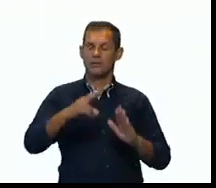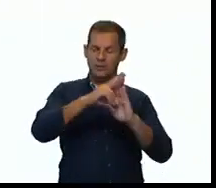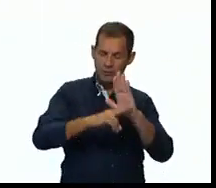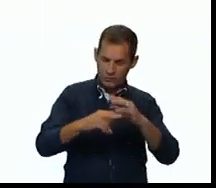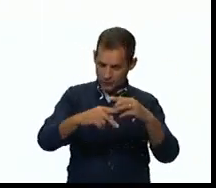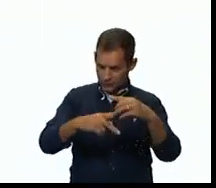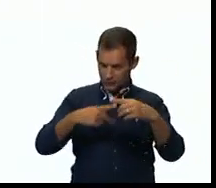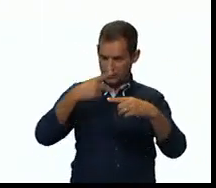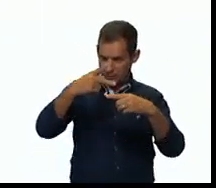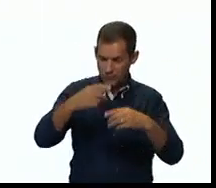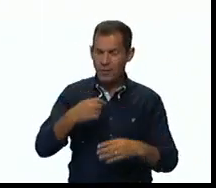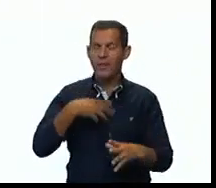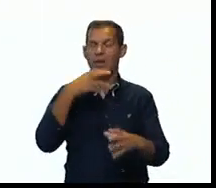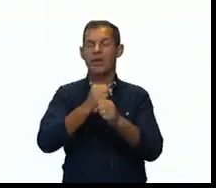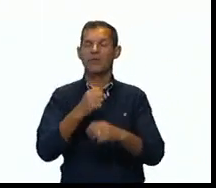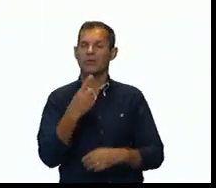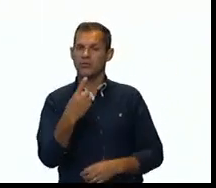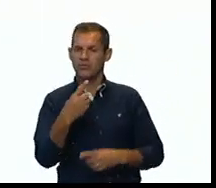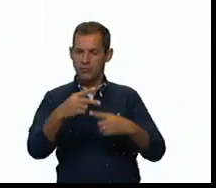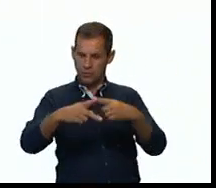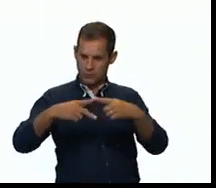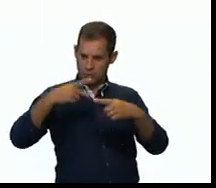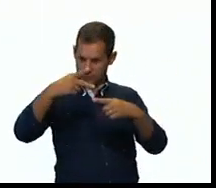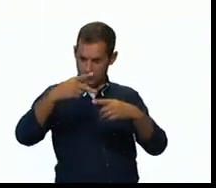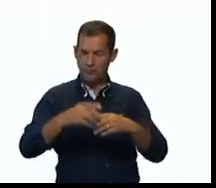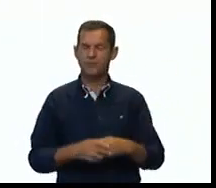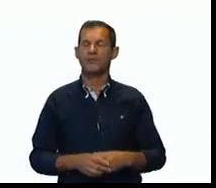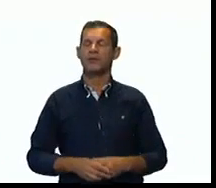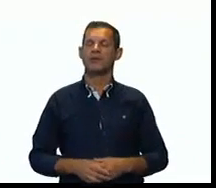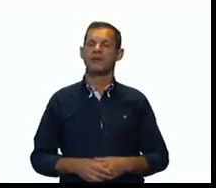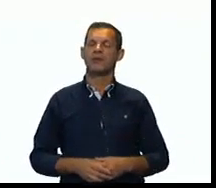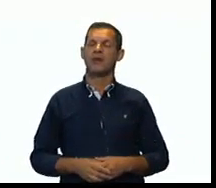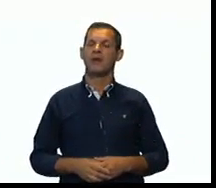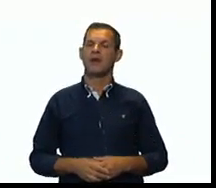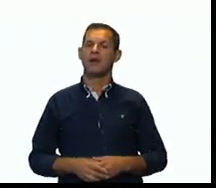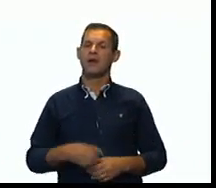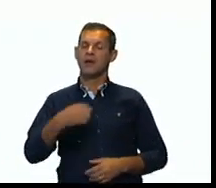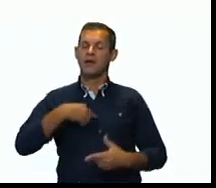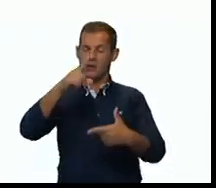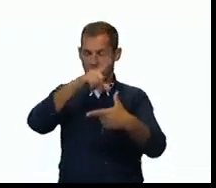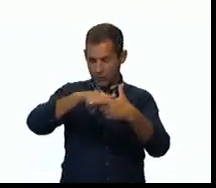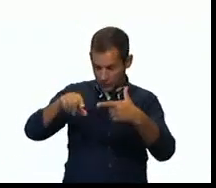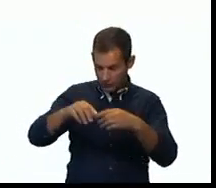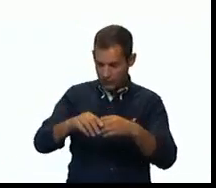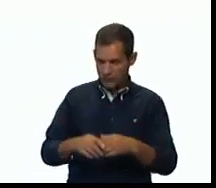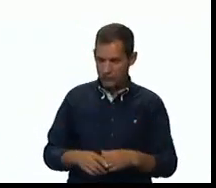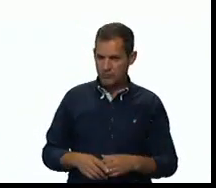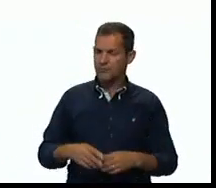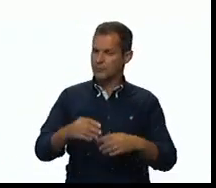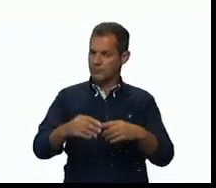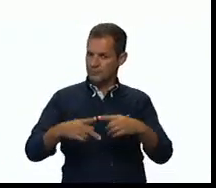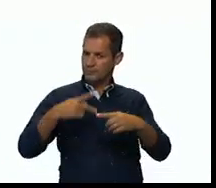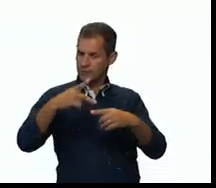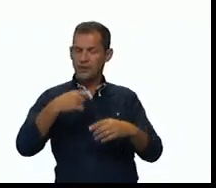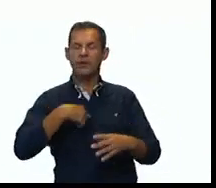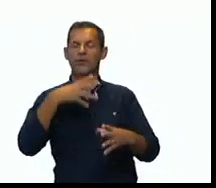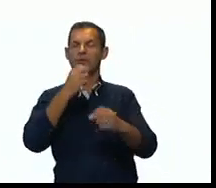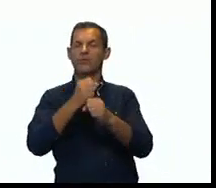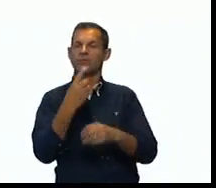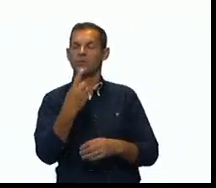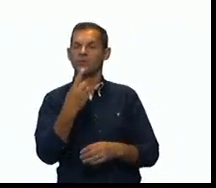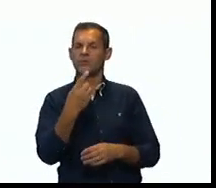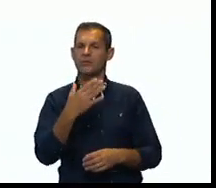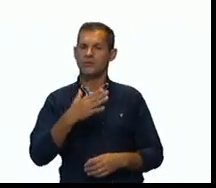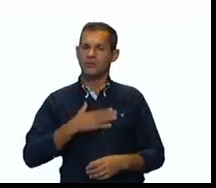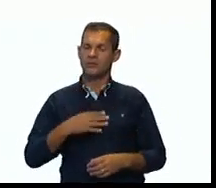da potência. Vou somar 1 no expoente e o expoente e a função eu divido pelo meu expoente. Então, somando 1 aqui